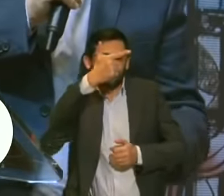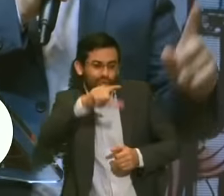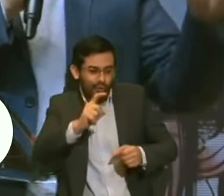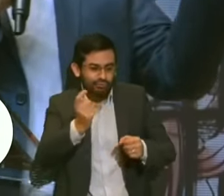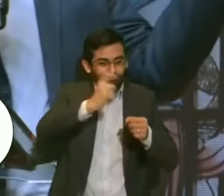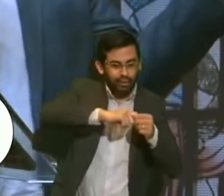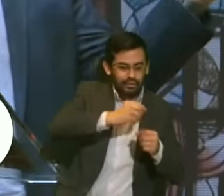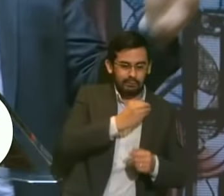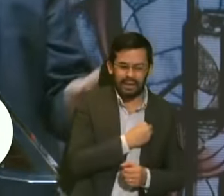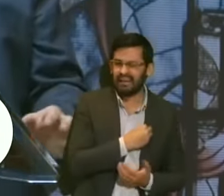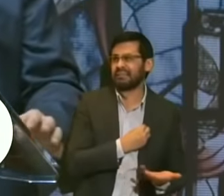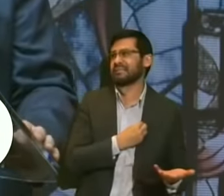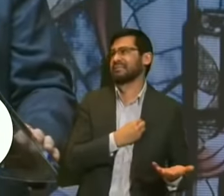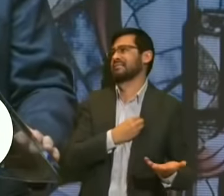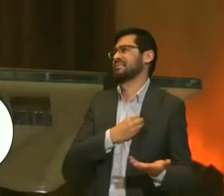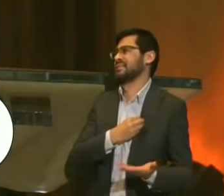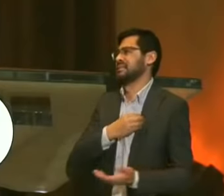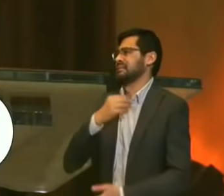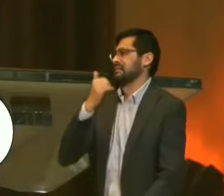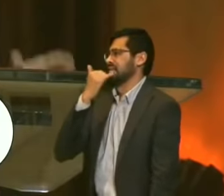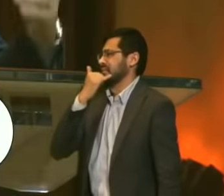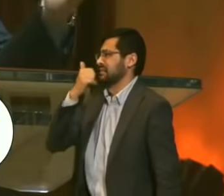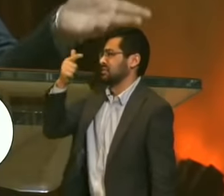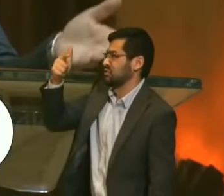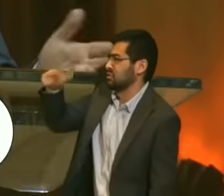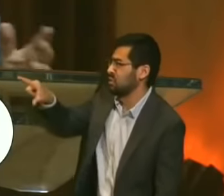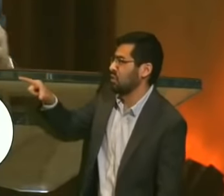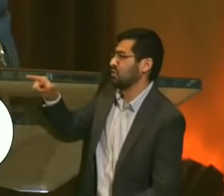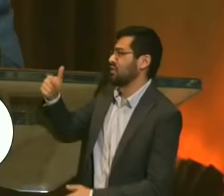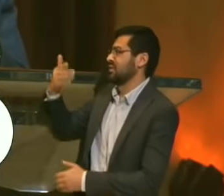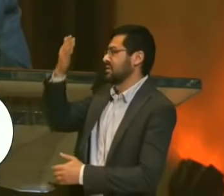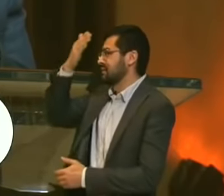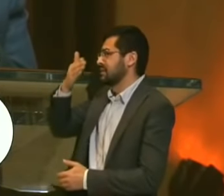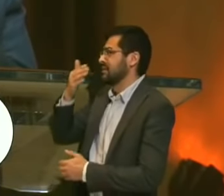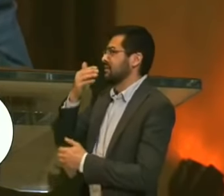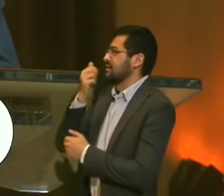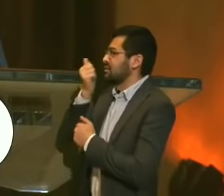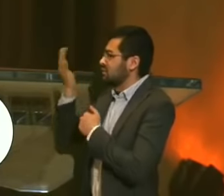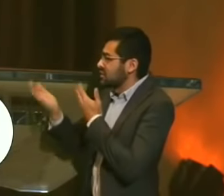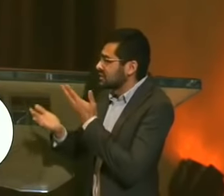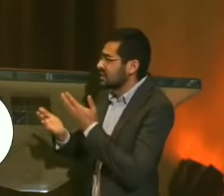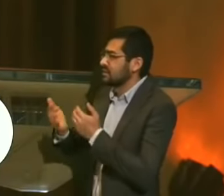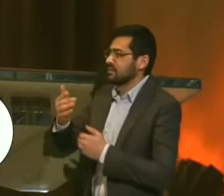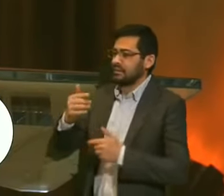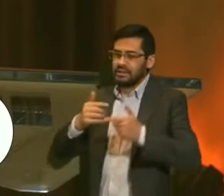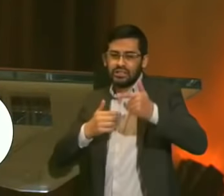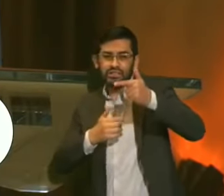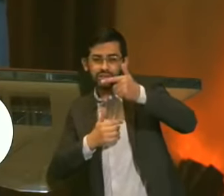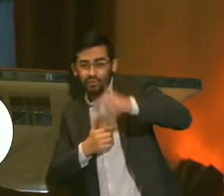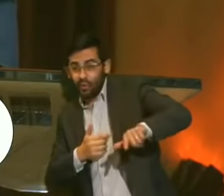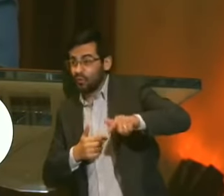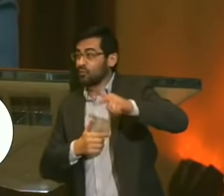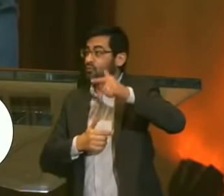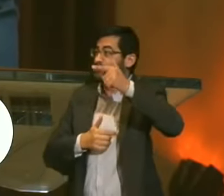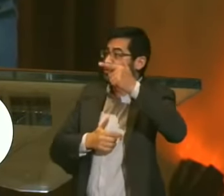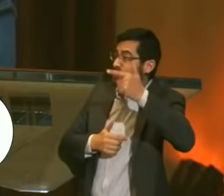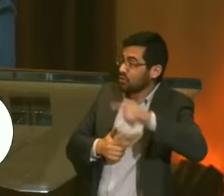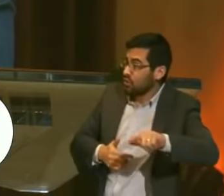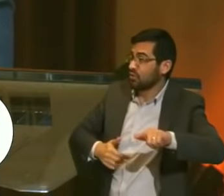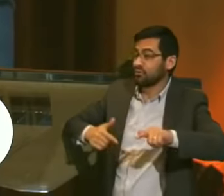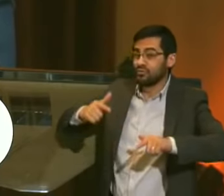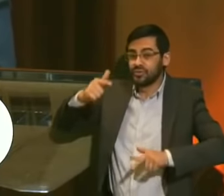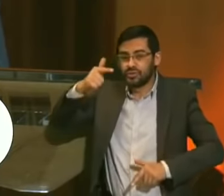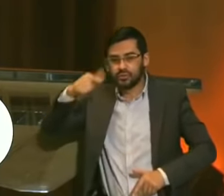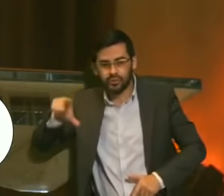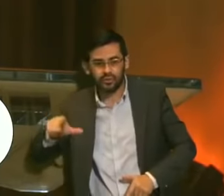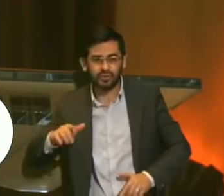pedir perdão pelo mesmo pecado. De novo eu estou aqui porque outra vez e outra vez.